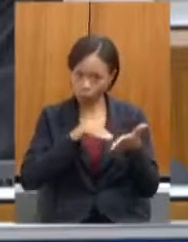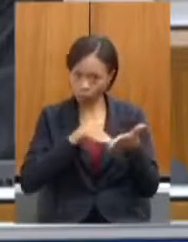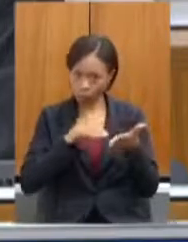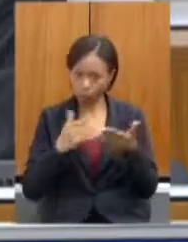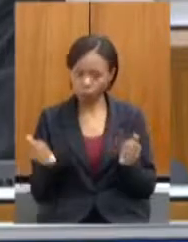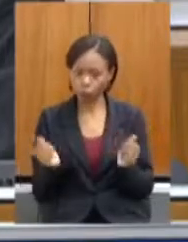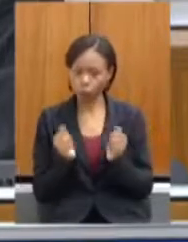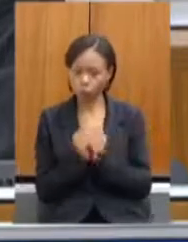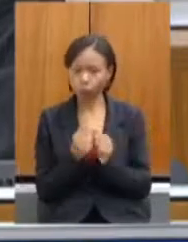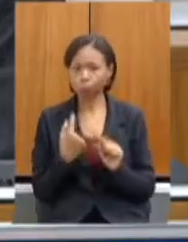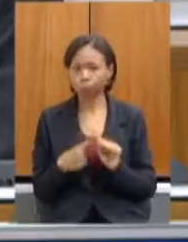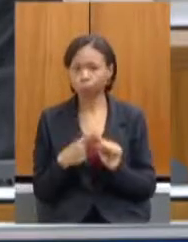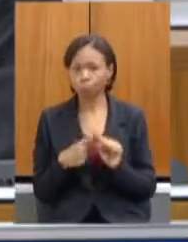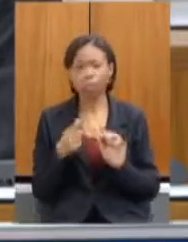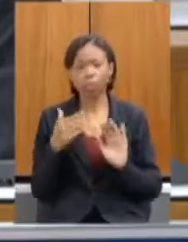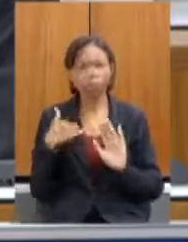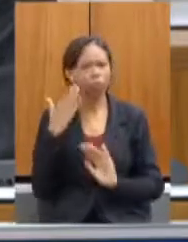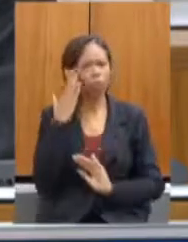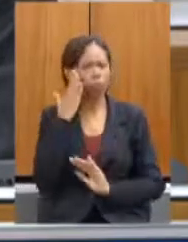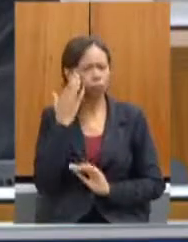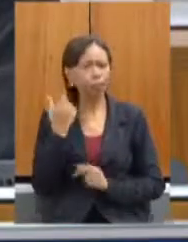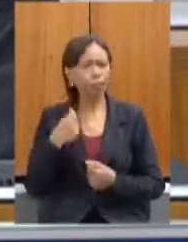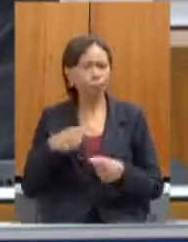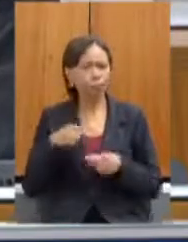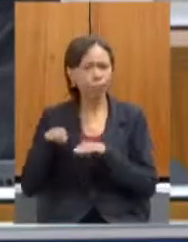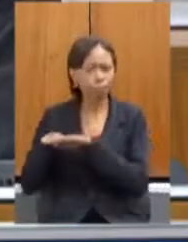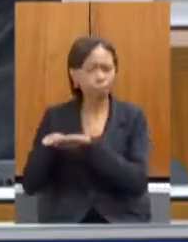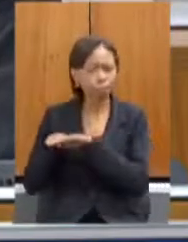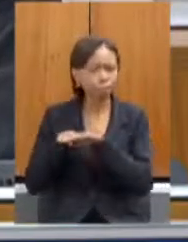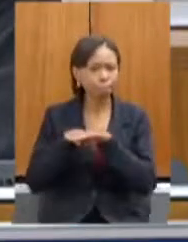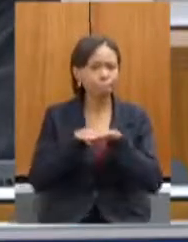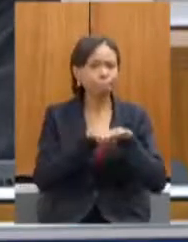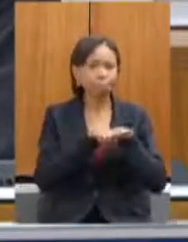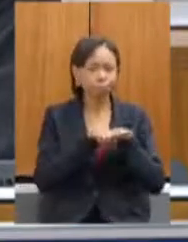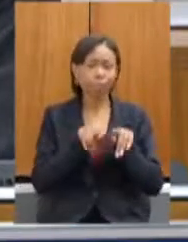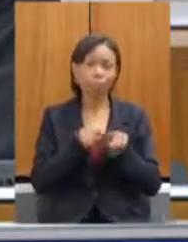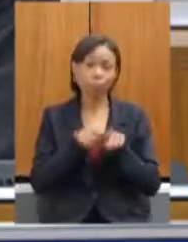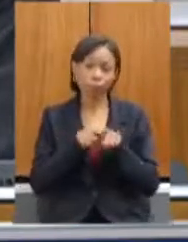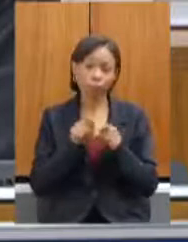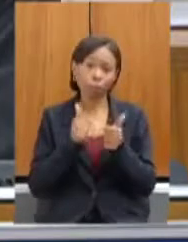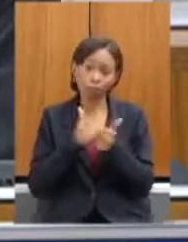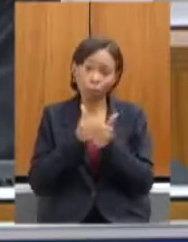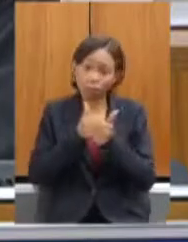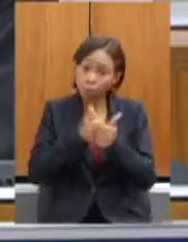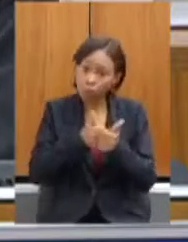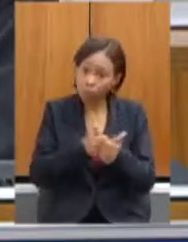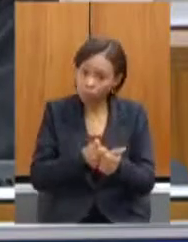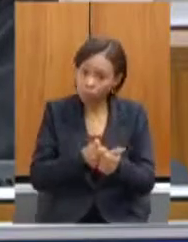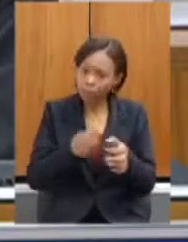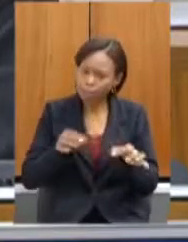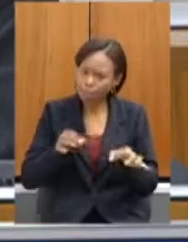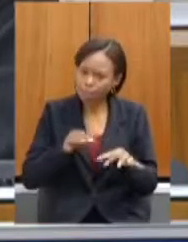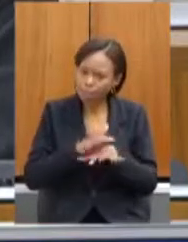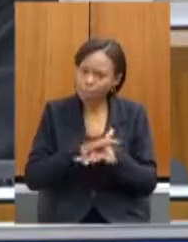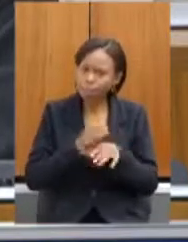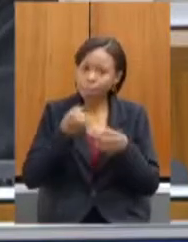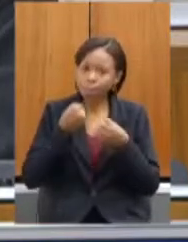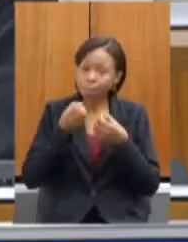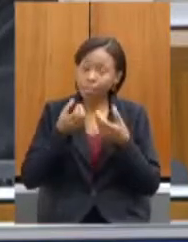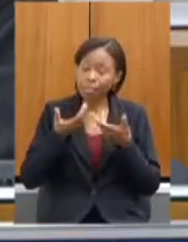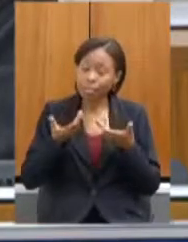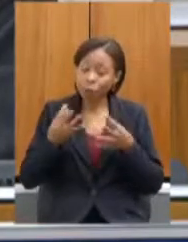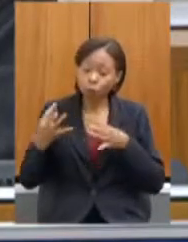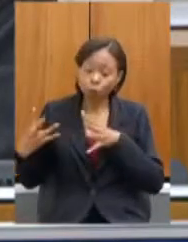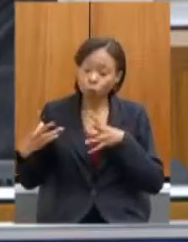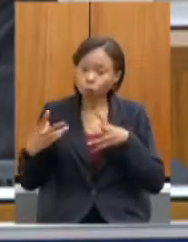sim que nós precisamos ter é uma uniformidade e uma o momento completo de tudo que possa envolver